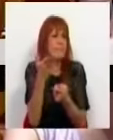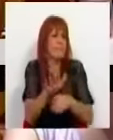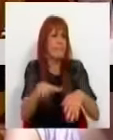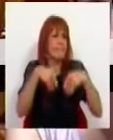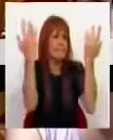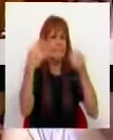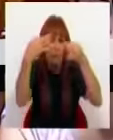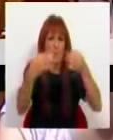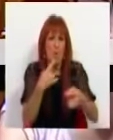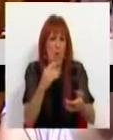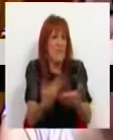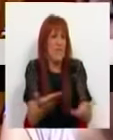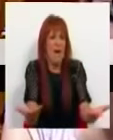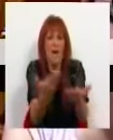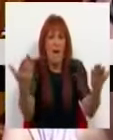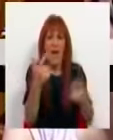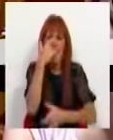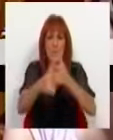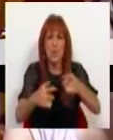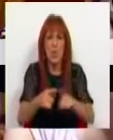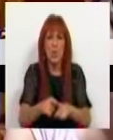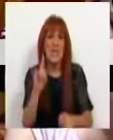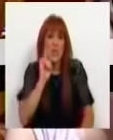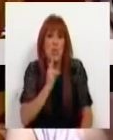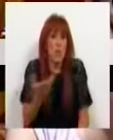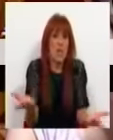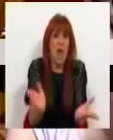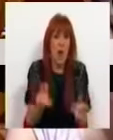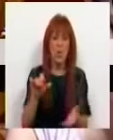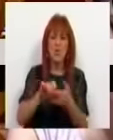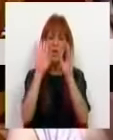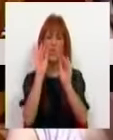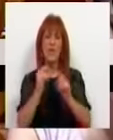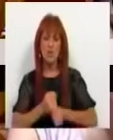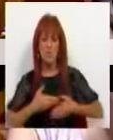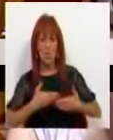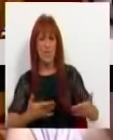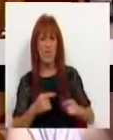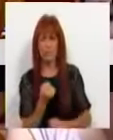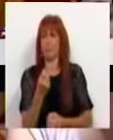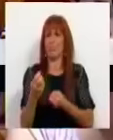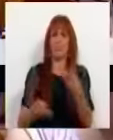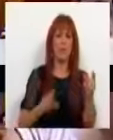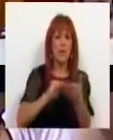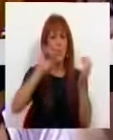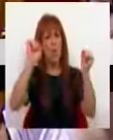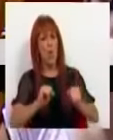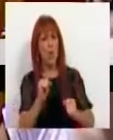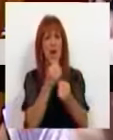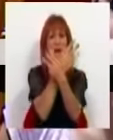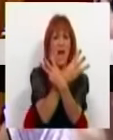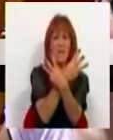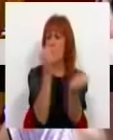exemplo, digno desse nome para as pessoas que são surdas. Os centros de formação profissional, muitos deles protocolados com o